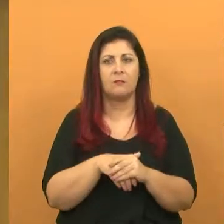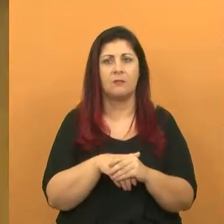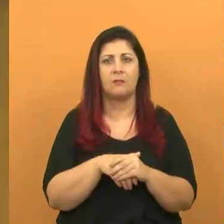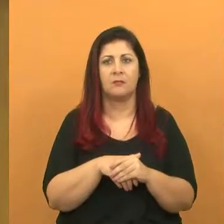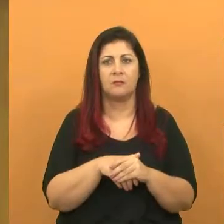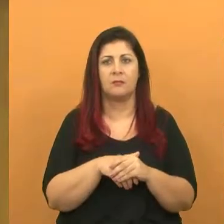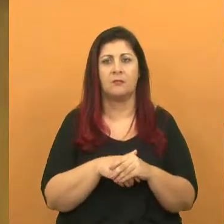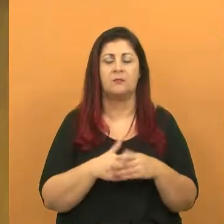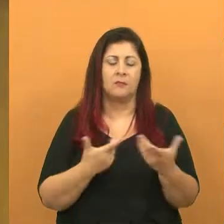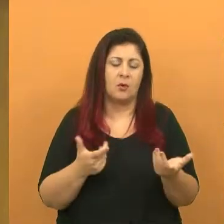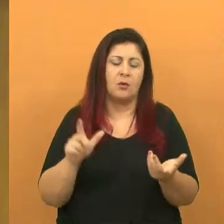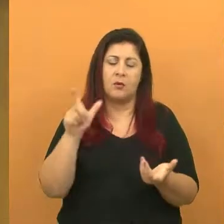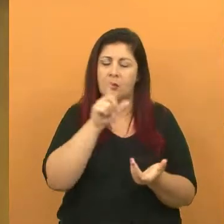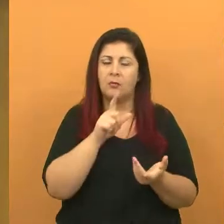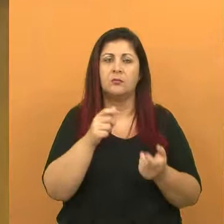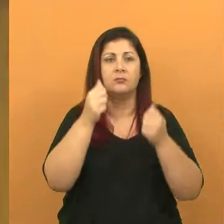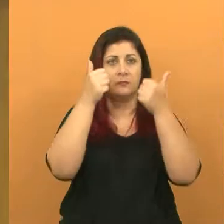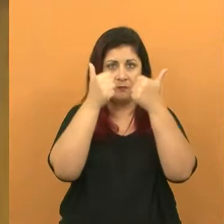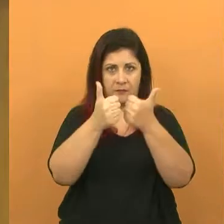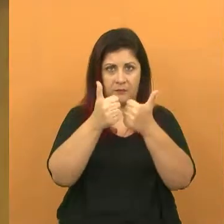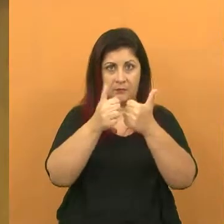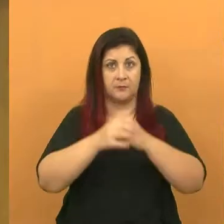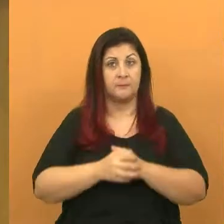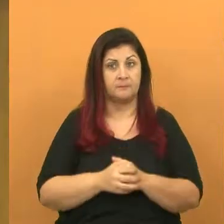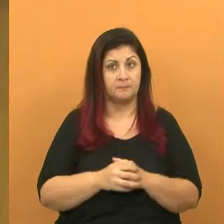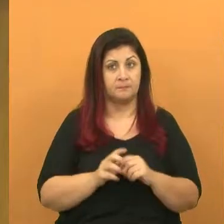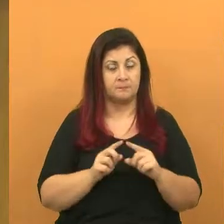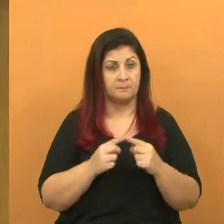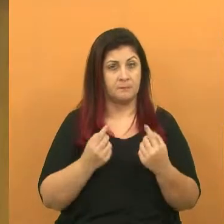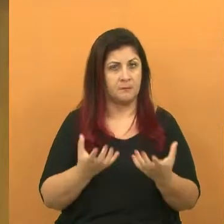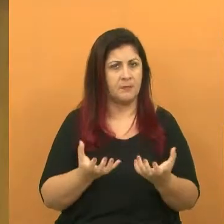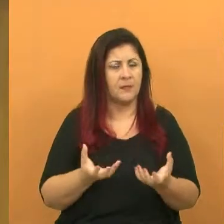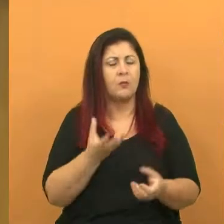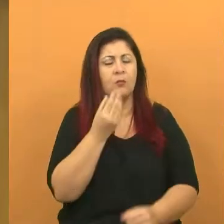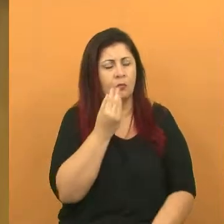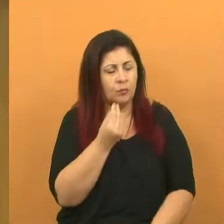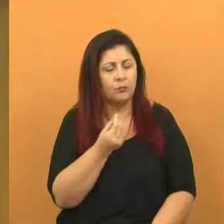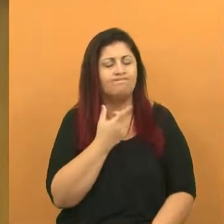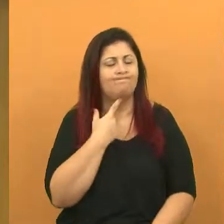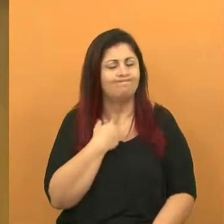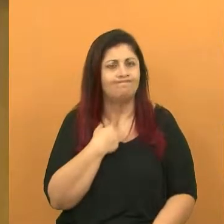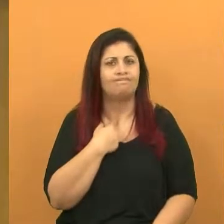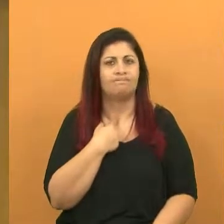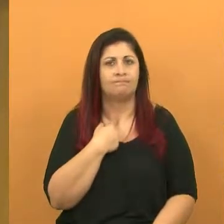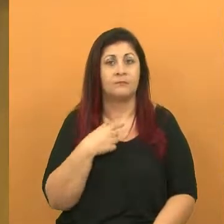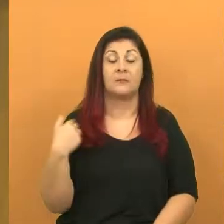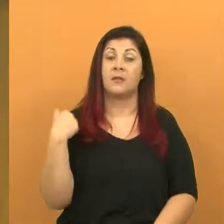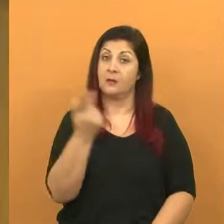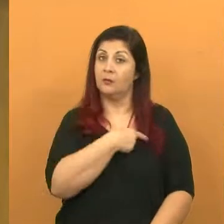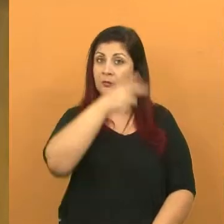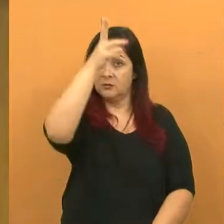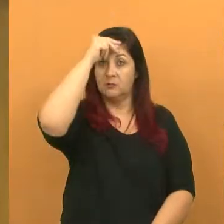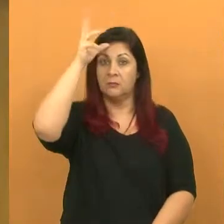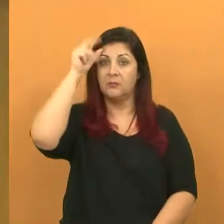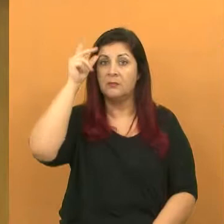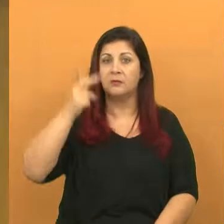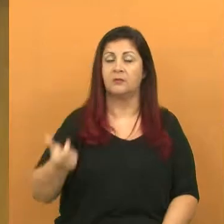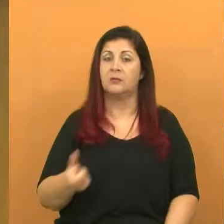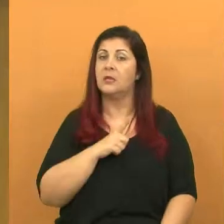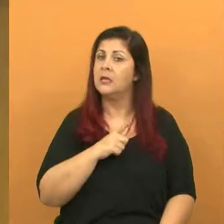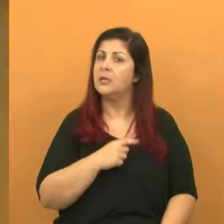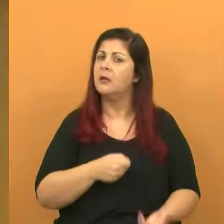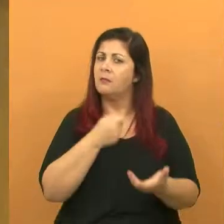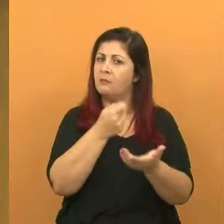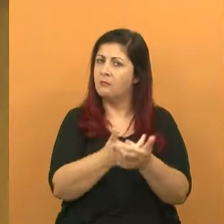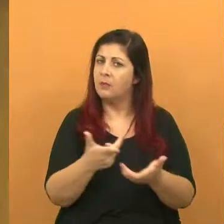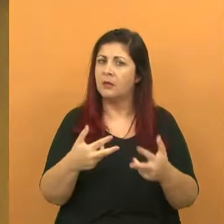projeto, evidentemente, será favorável, mas eu quero muito que a nossa prefeitura canalize mais